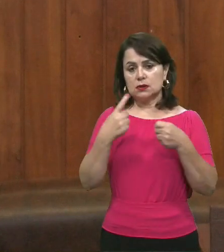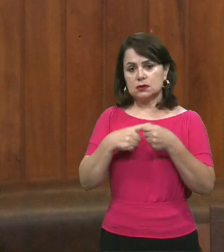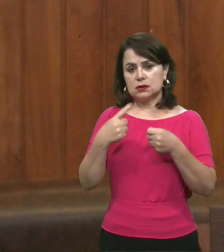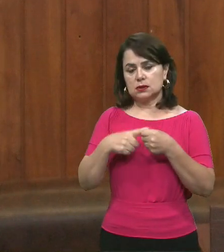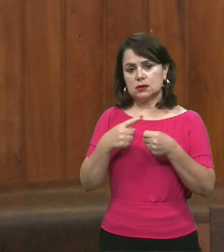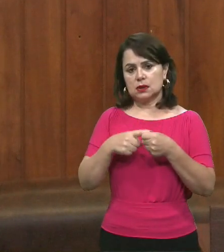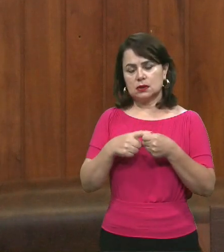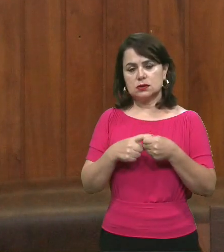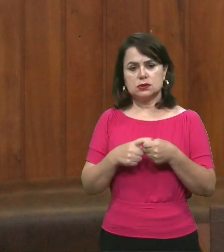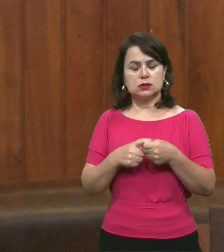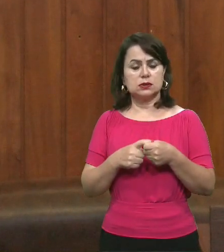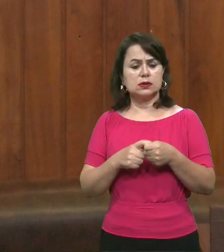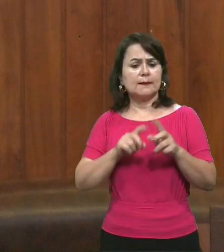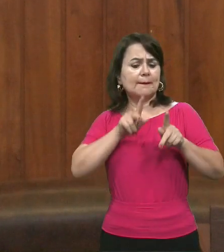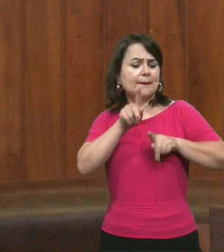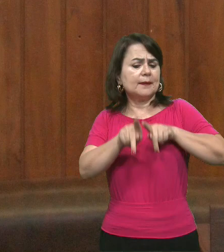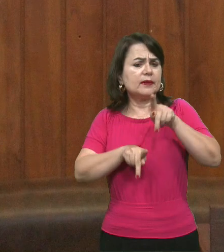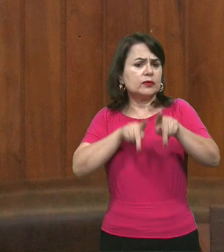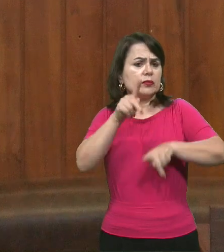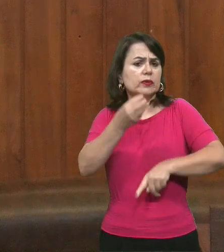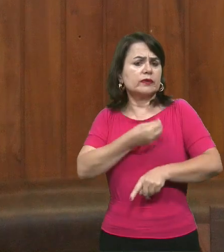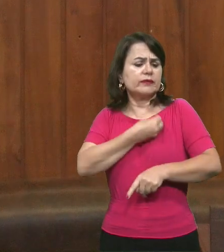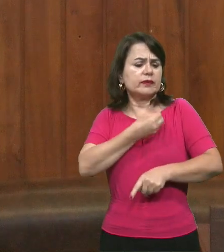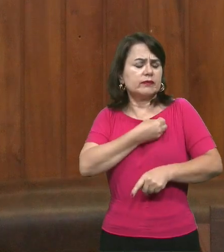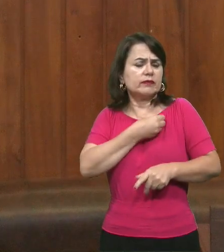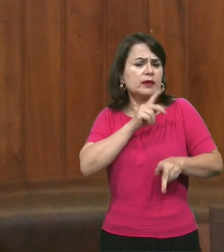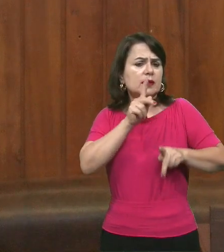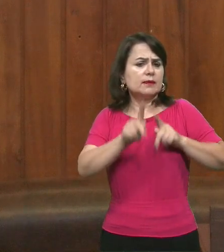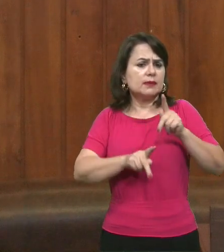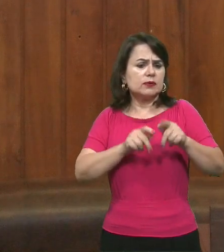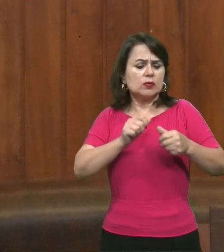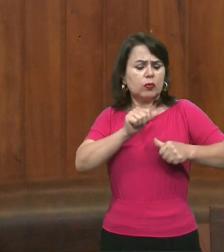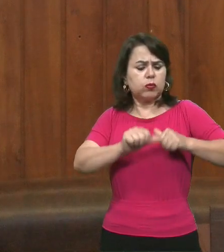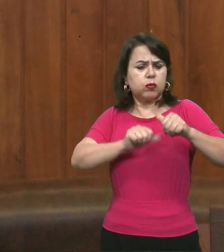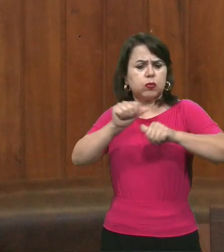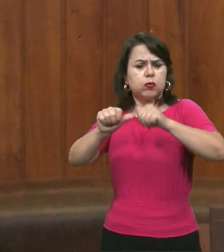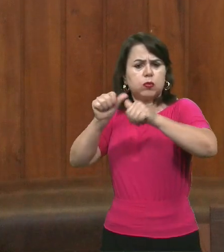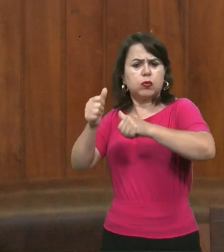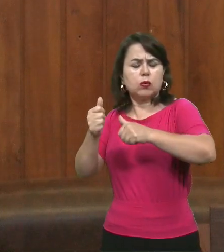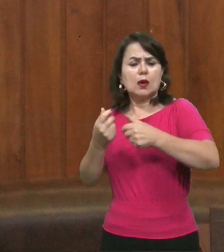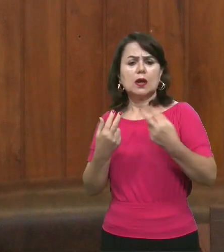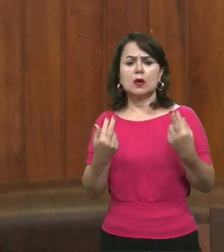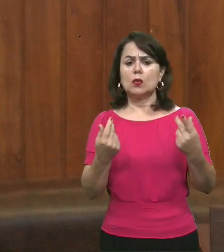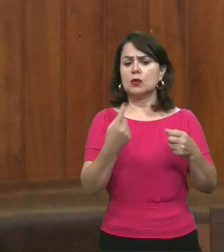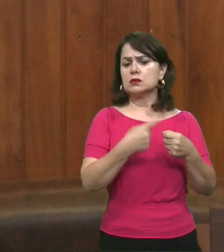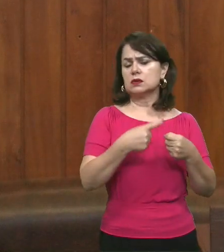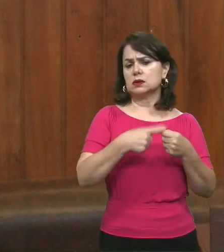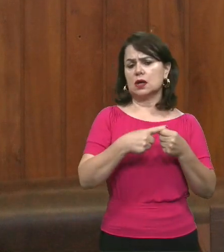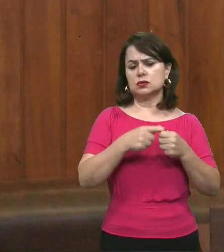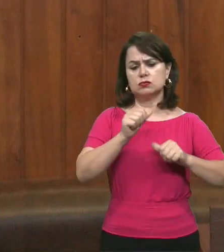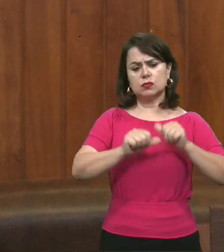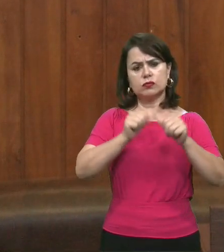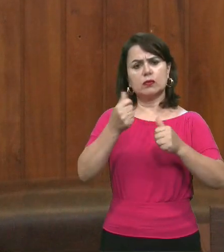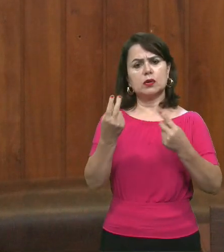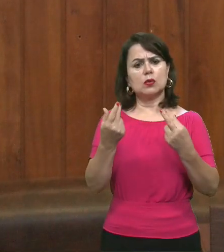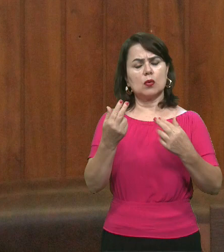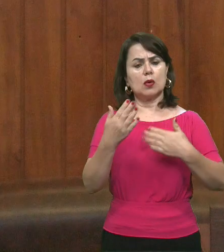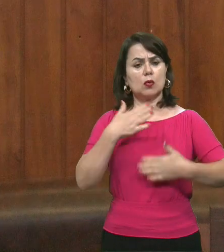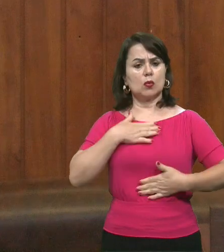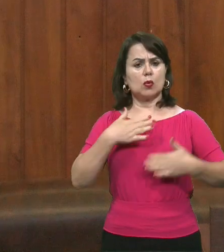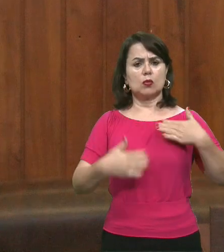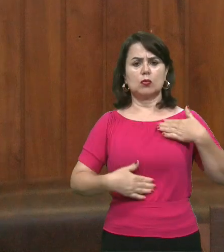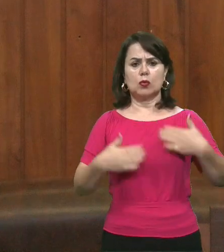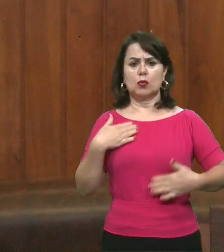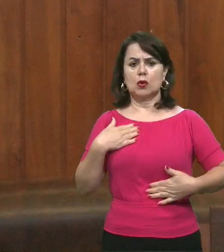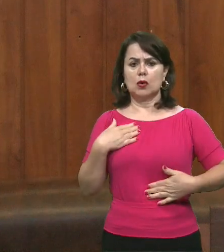um organismo vivo, em constante transformação, assim como o corpo humano. Vou dar uma acelerada. Precisa de cuidados